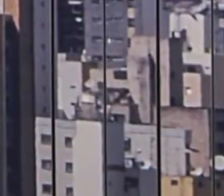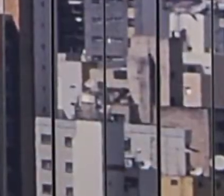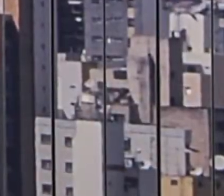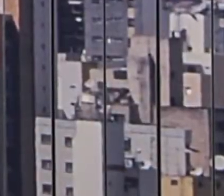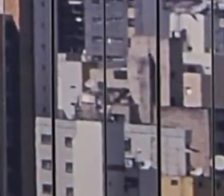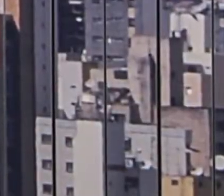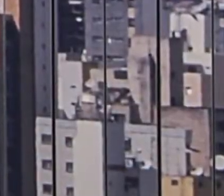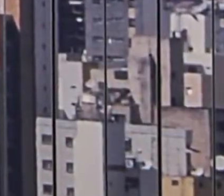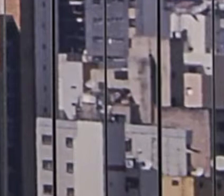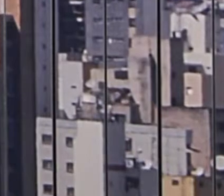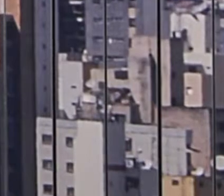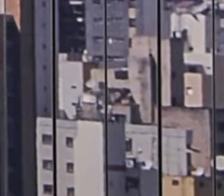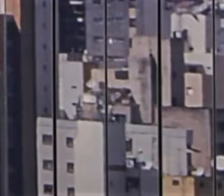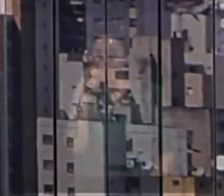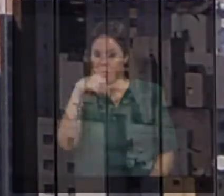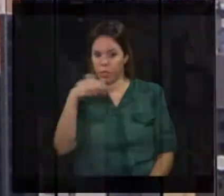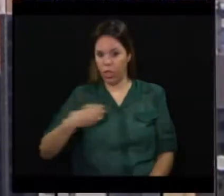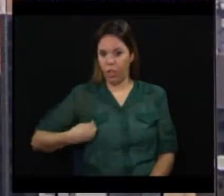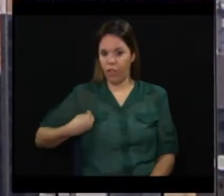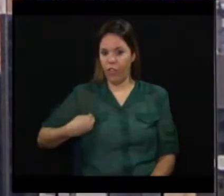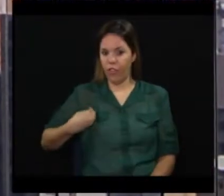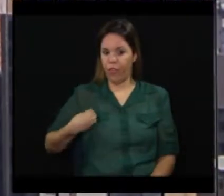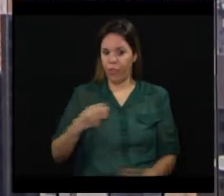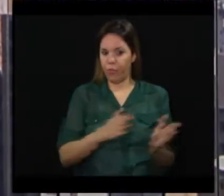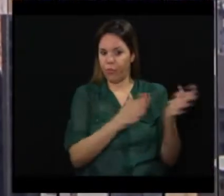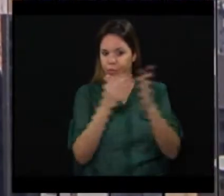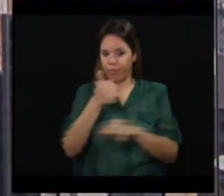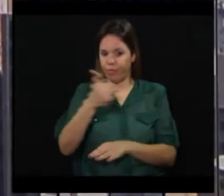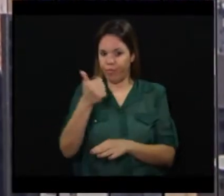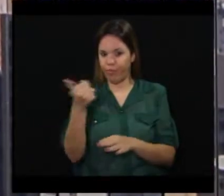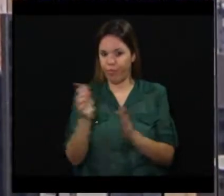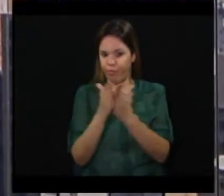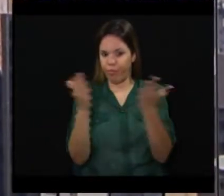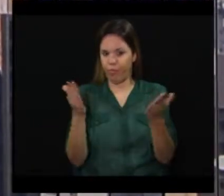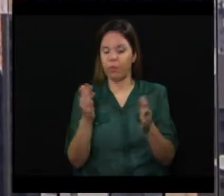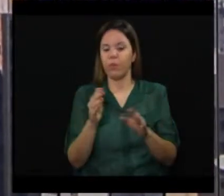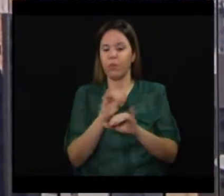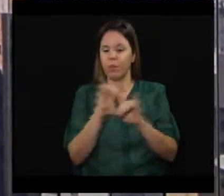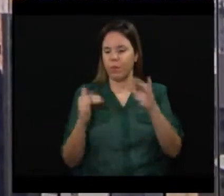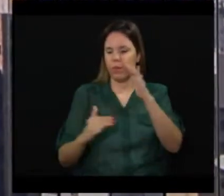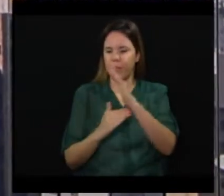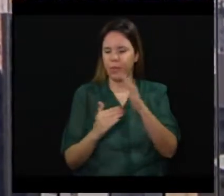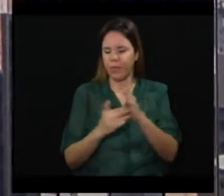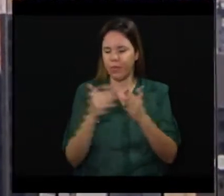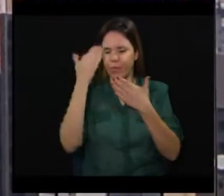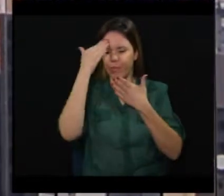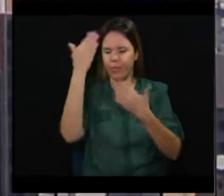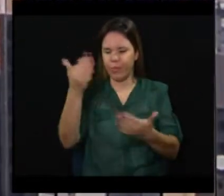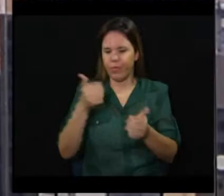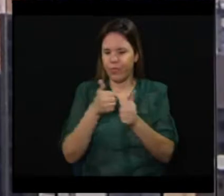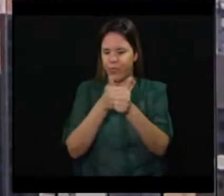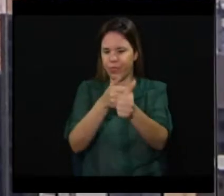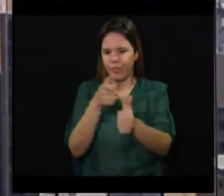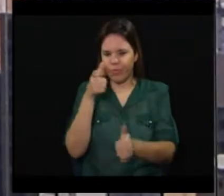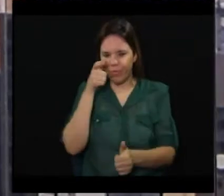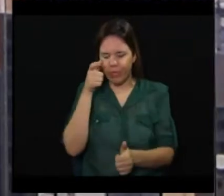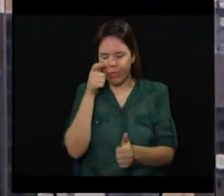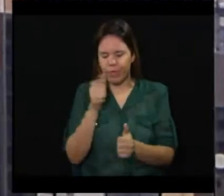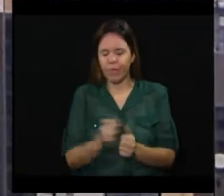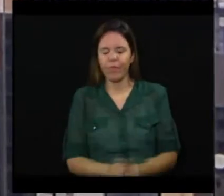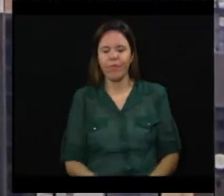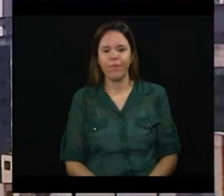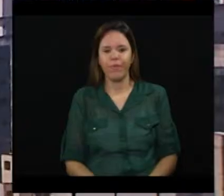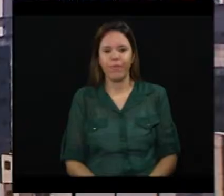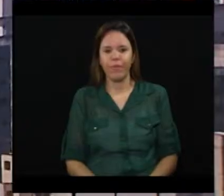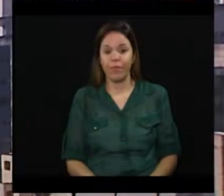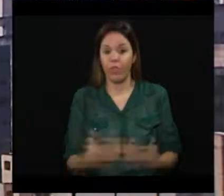Meio-dia e 45, estamos ao vivo na primeira edição do Jornal Câmara Notícia. Muito obrigado pela sua audiência, pela sua companhia.